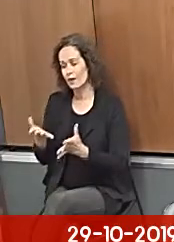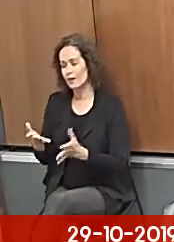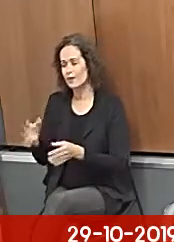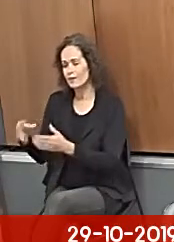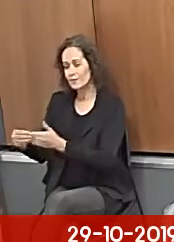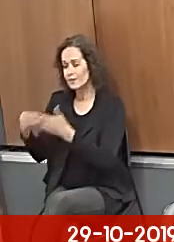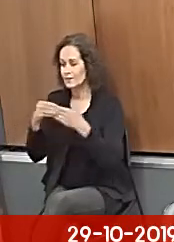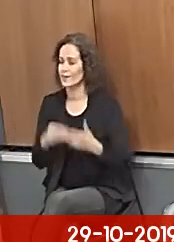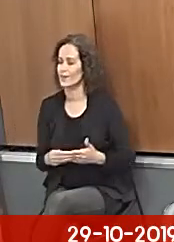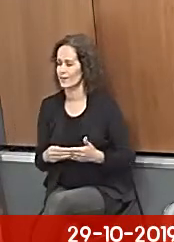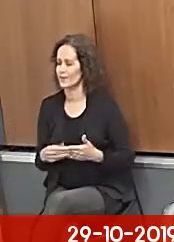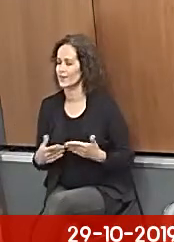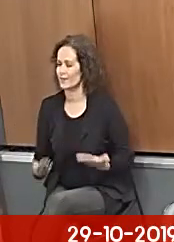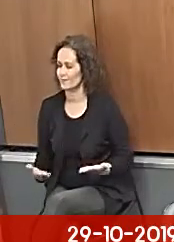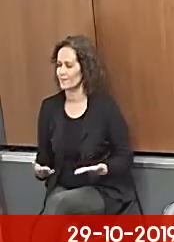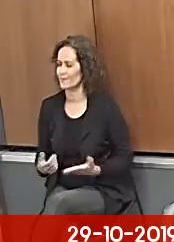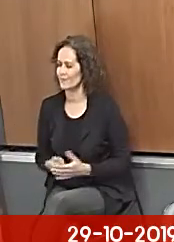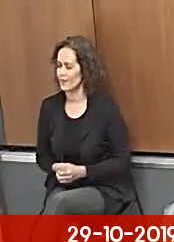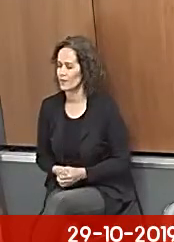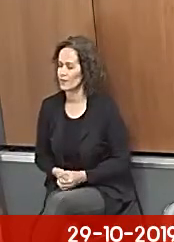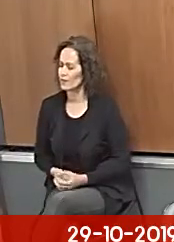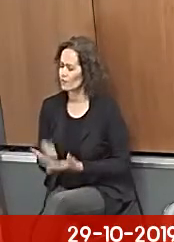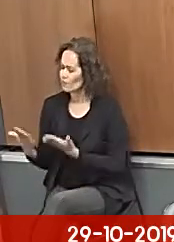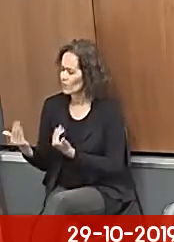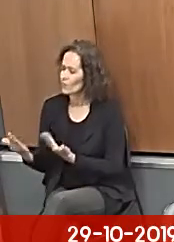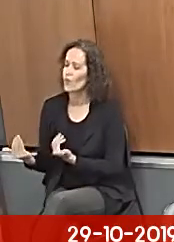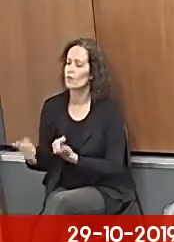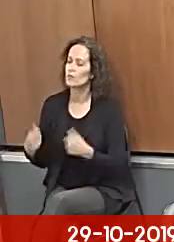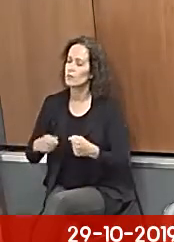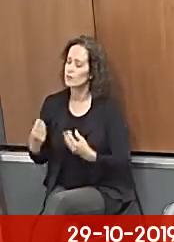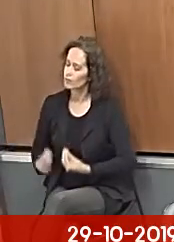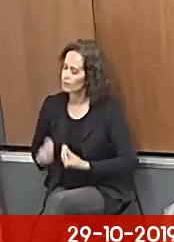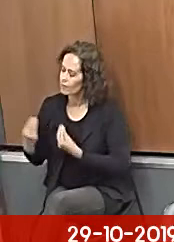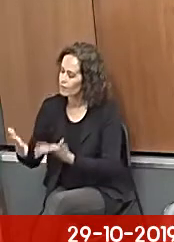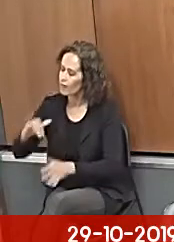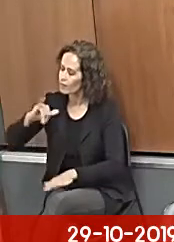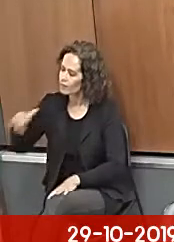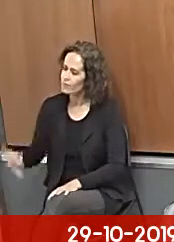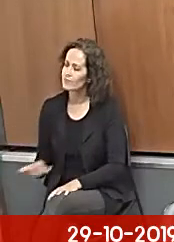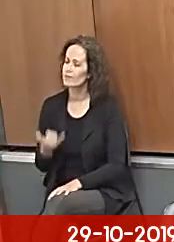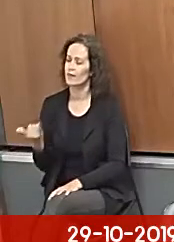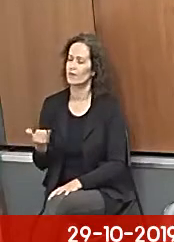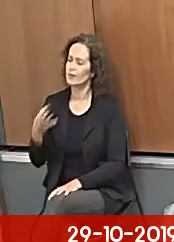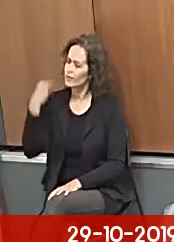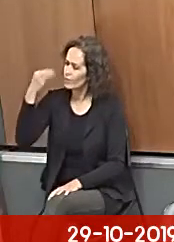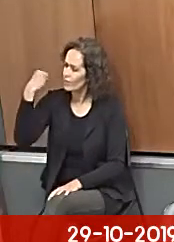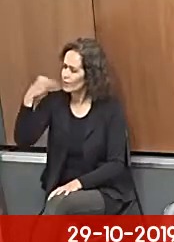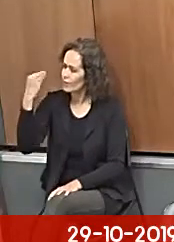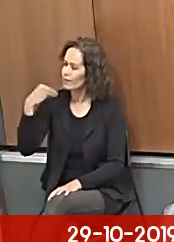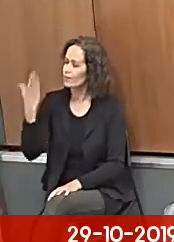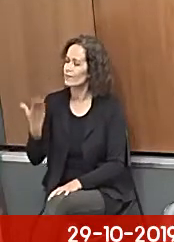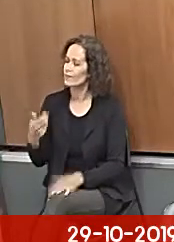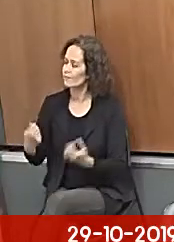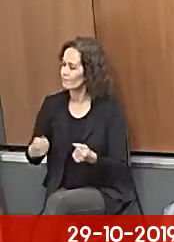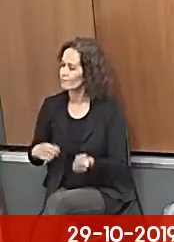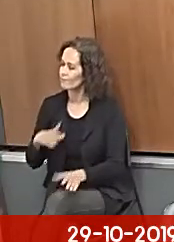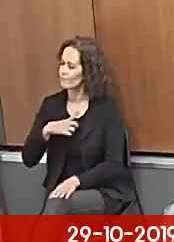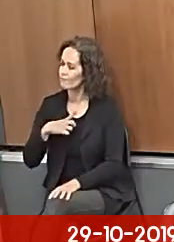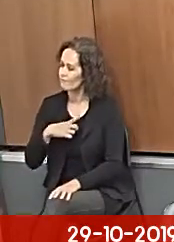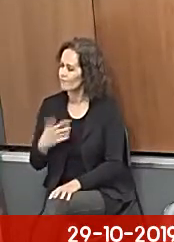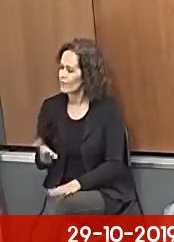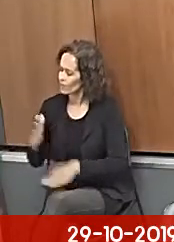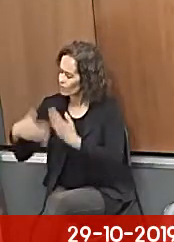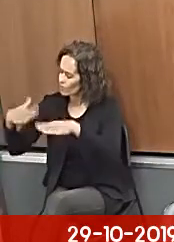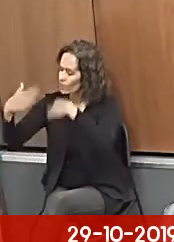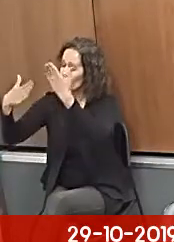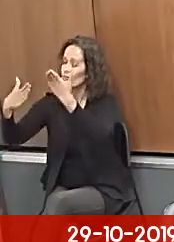Eu falo assim, é novo, tem que oportunizar, tem que vivenciar o máximo que puder. É aquela construção, é aquela